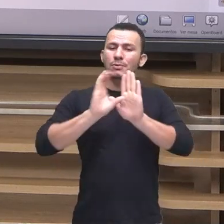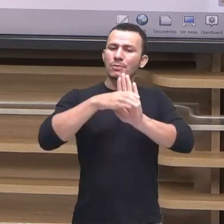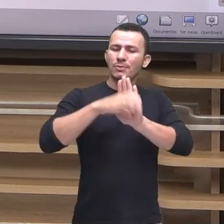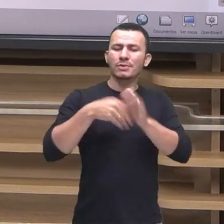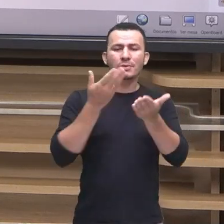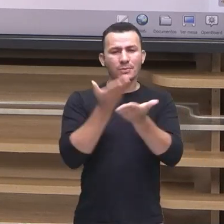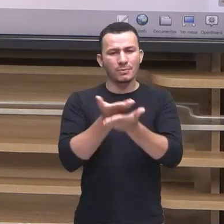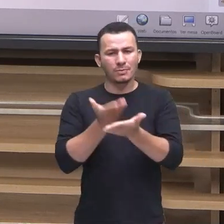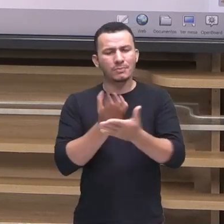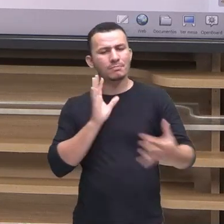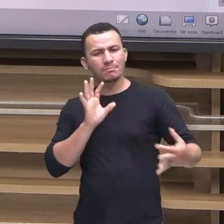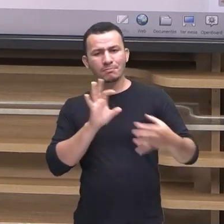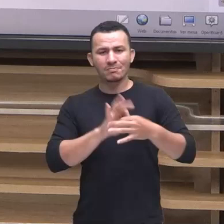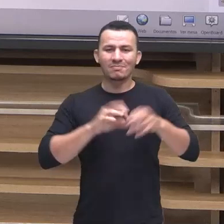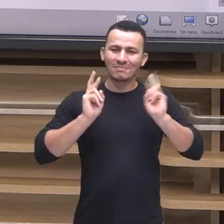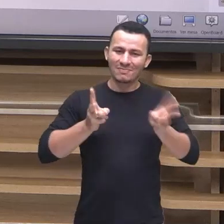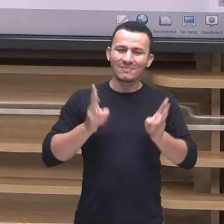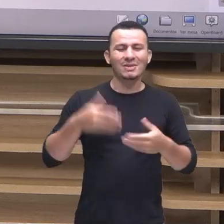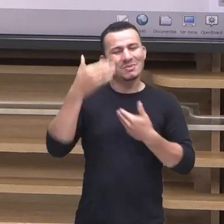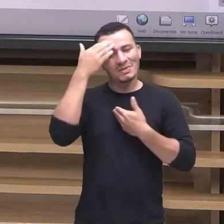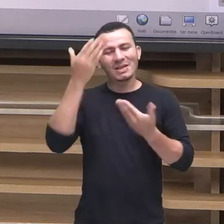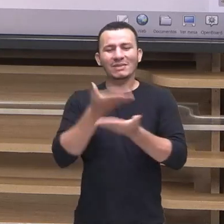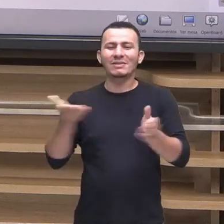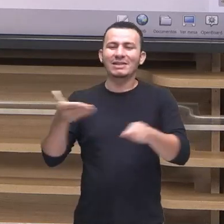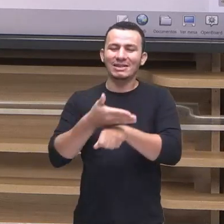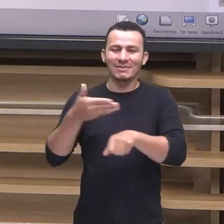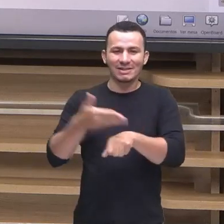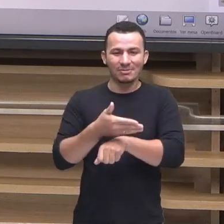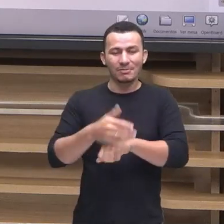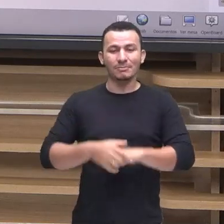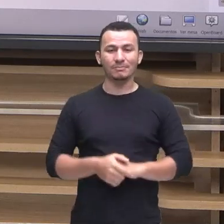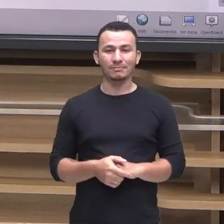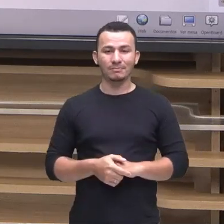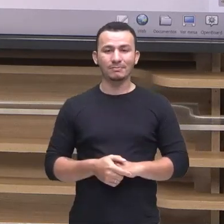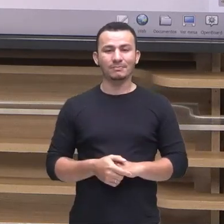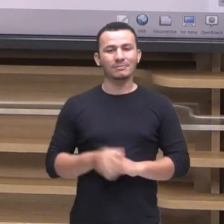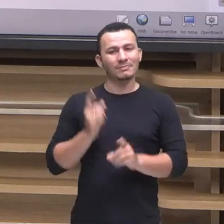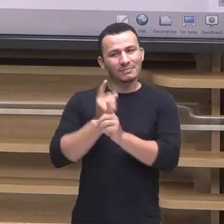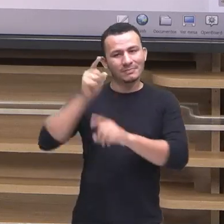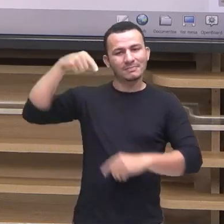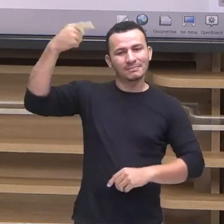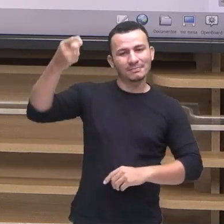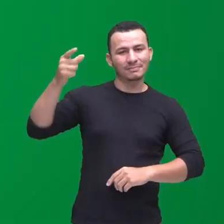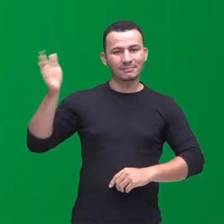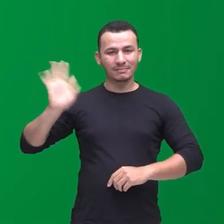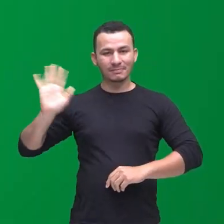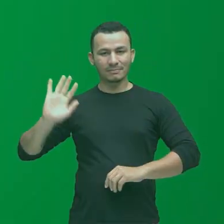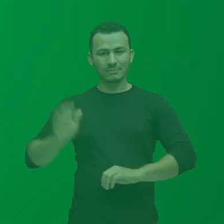se entrelaçam. Obrigado pela participação de todos vocês e até a próxima.